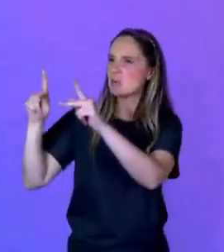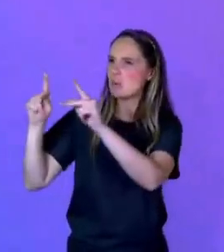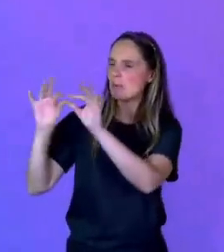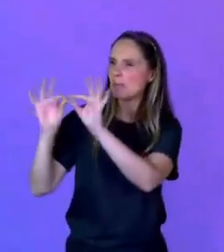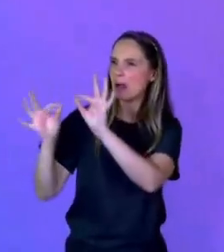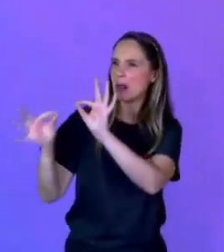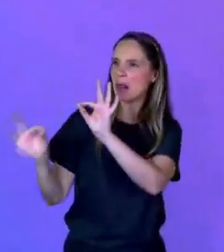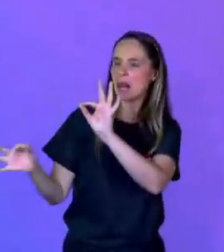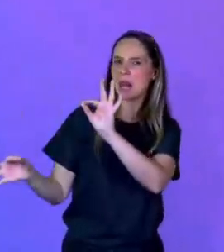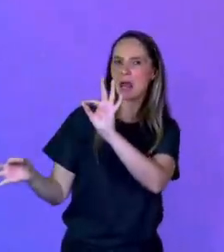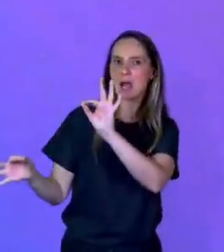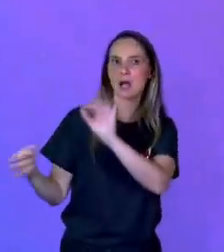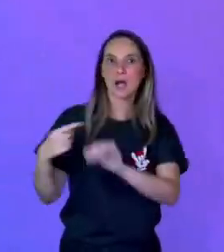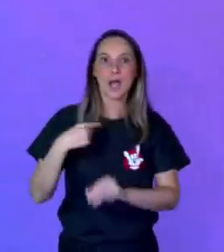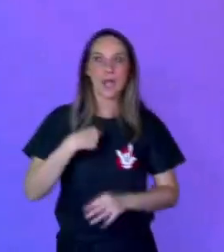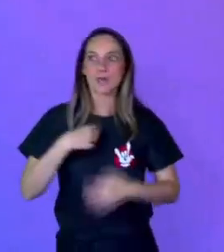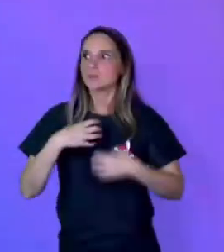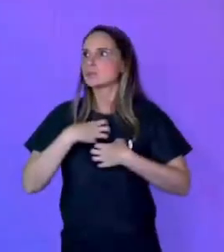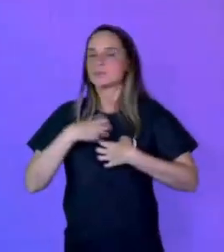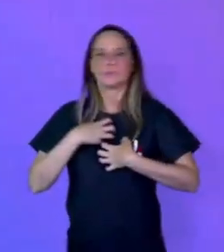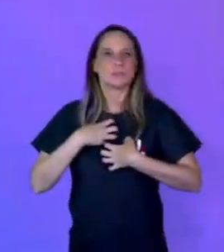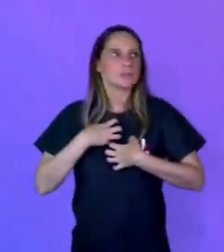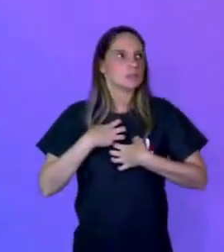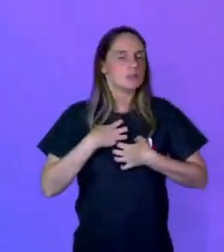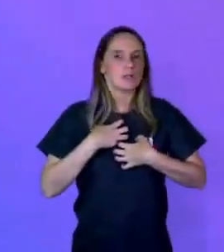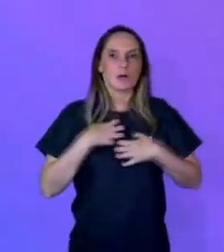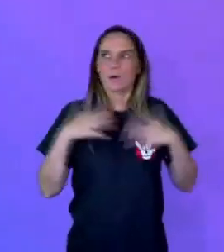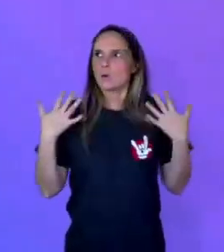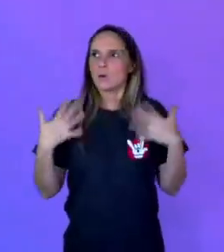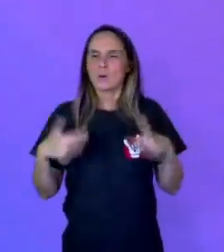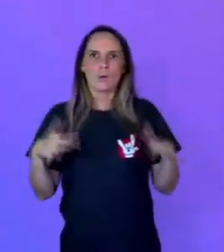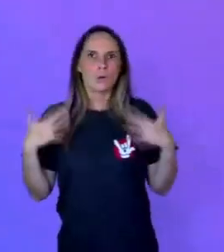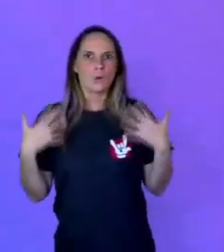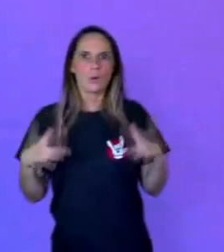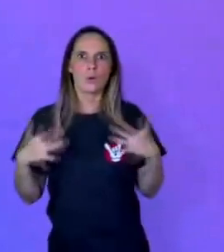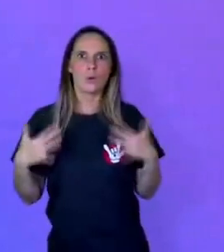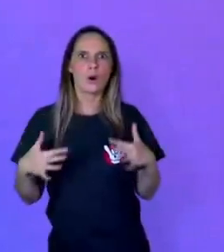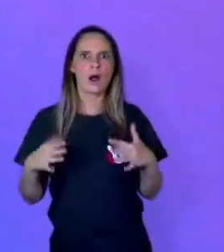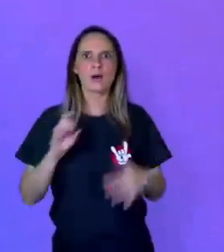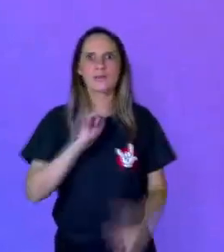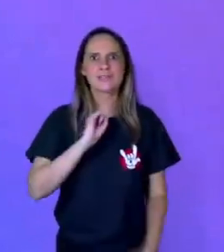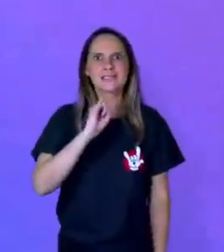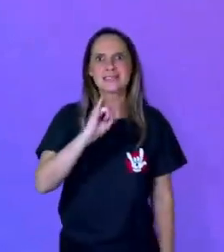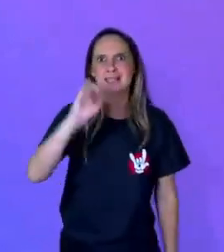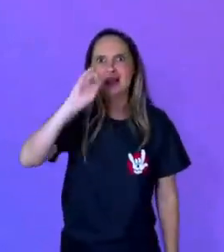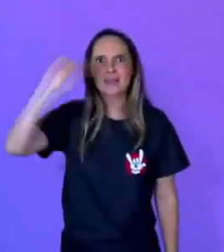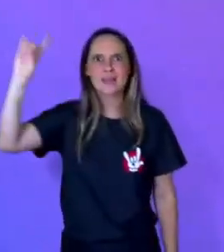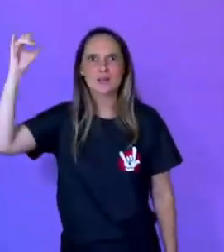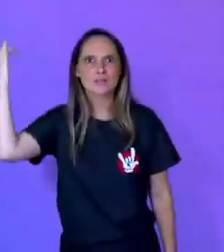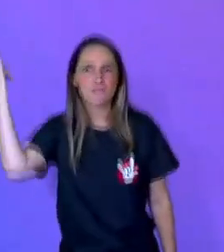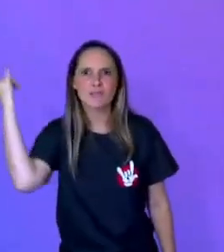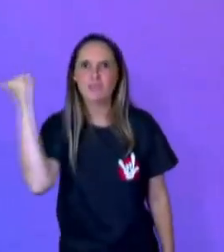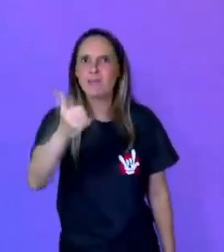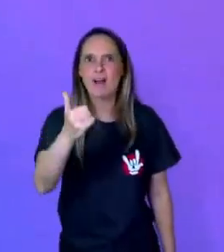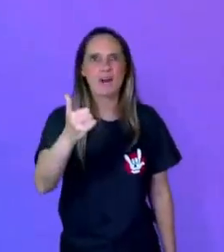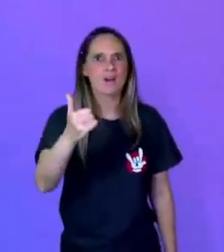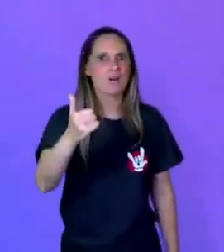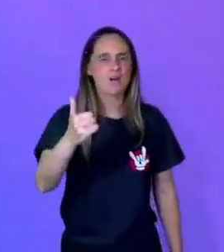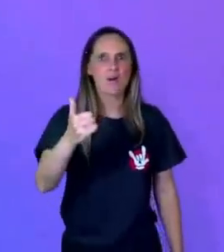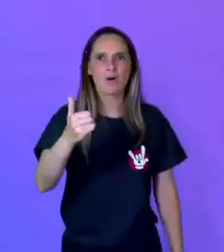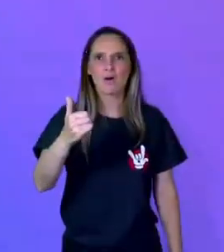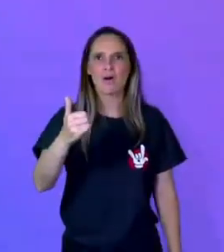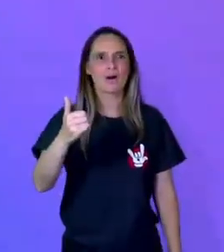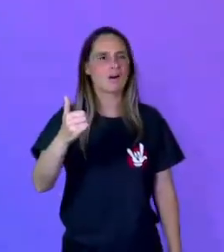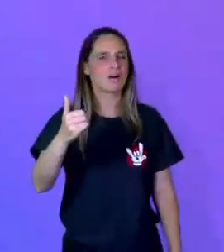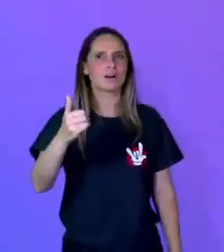fiquei com o coração aquecido, porque aquele era um homem muito sério. Eu sabia que quando Deus estava entregando palavra para ele, ele entregava de verdade. Se Deus não entregasse